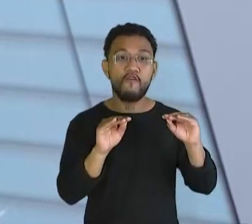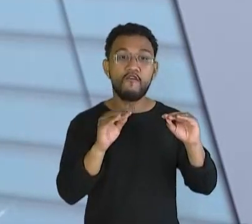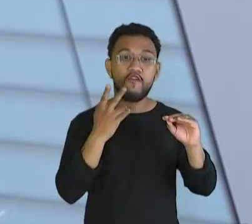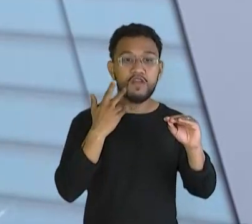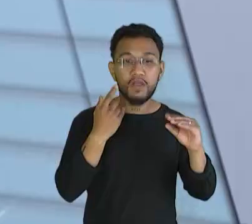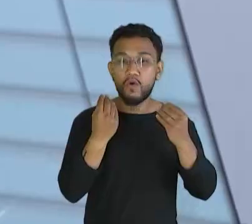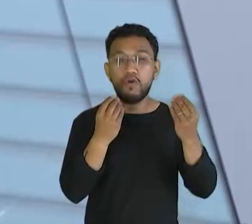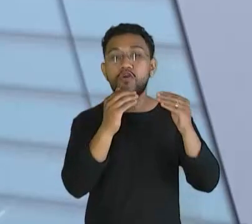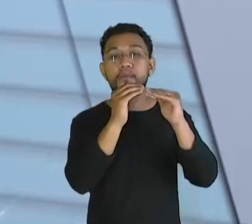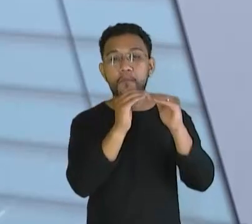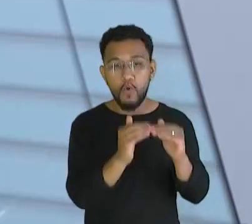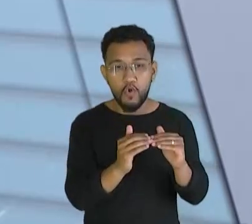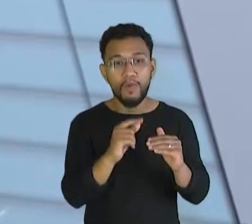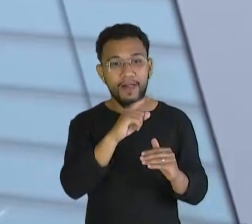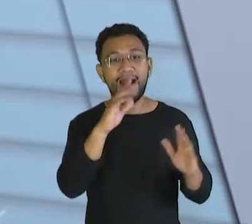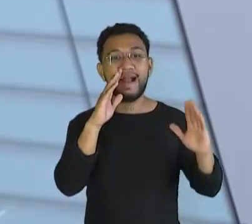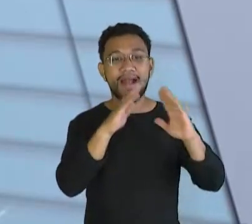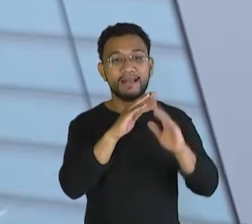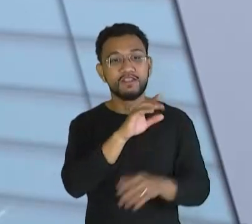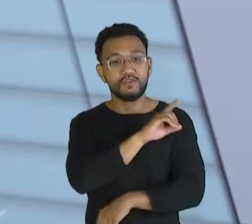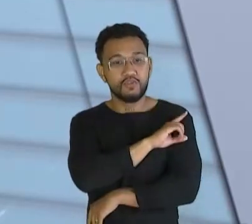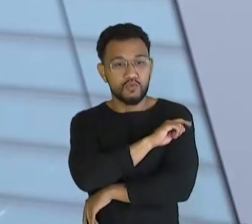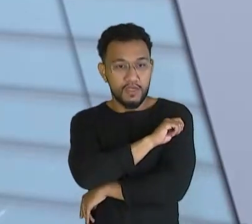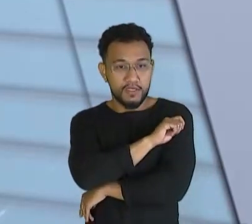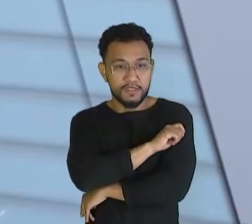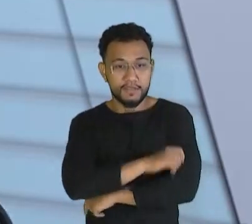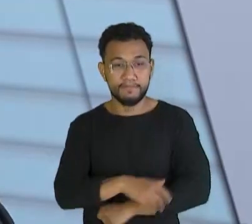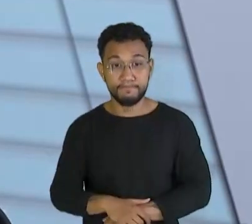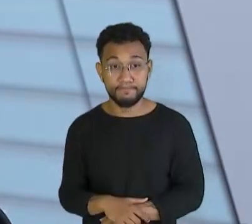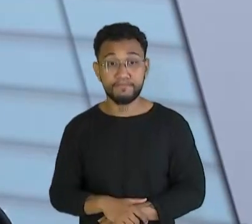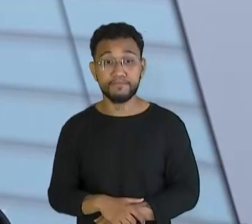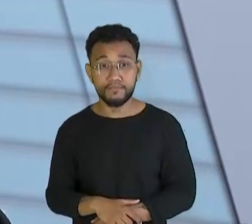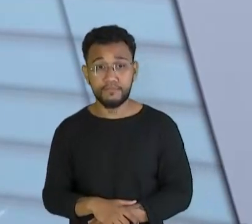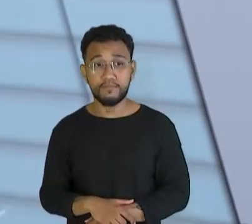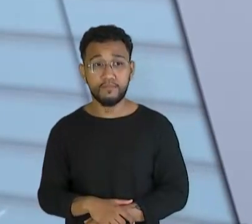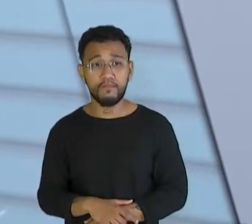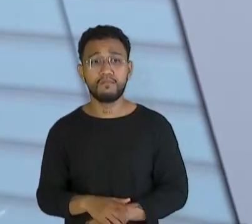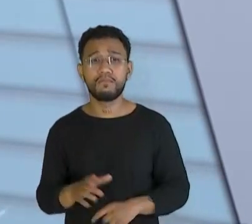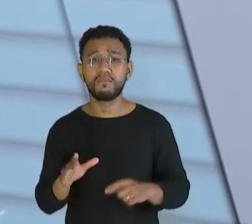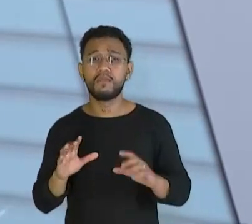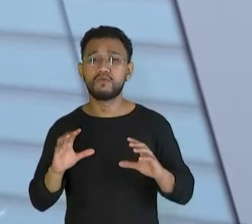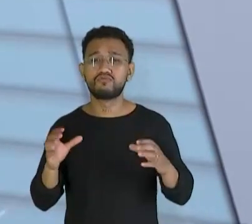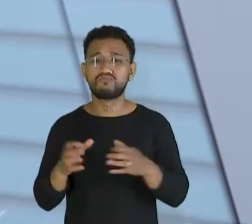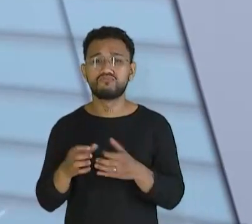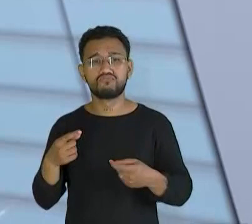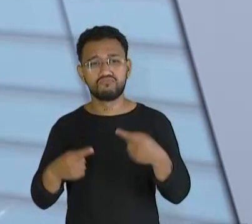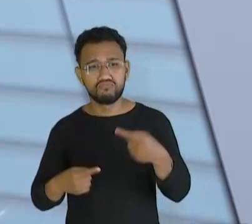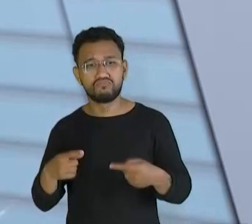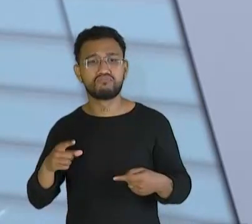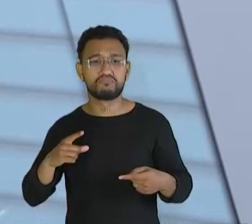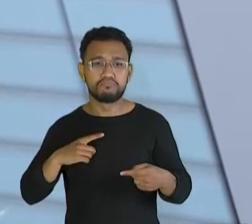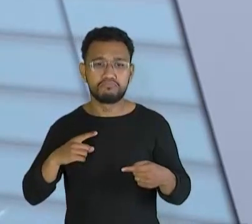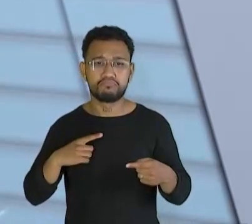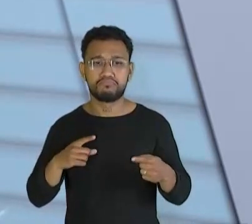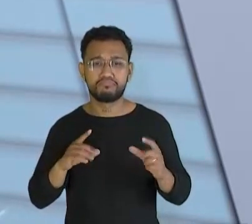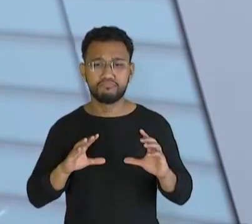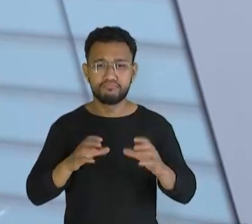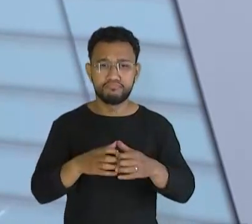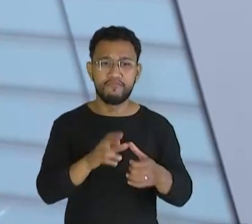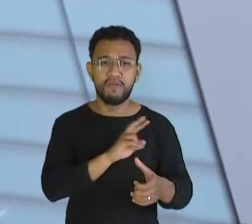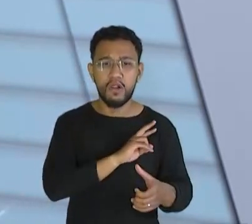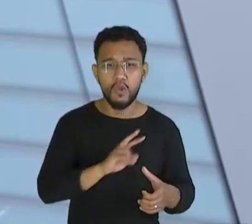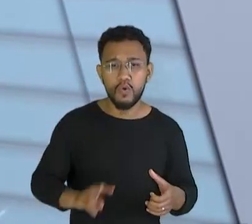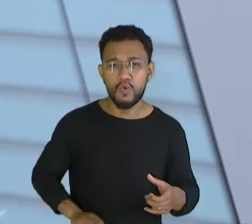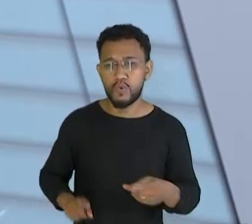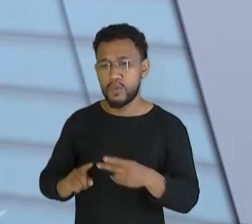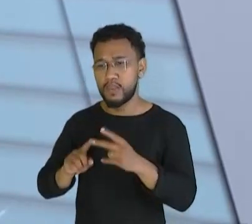Casa do Estudante, dentre outros, né? E a classe política sempre se mobiliza, né, vereadores, deputados,